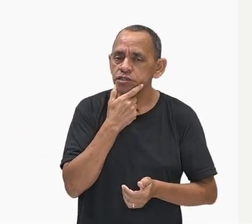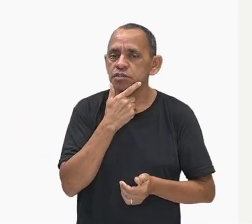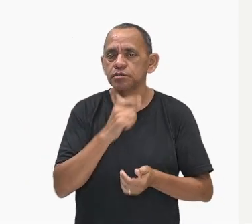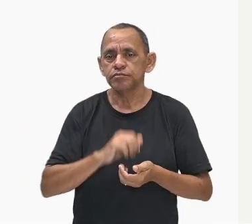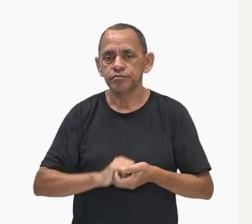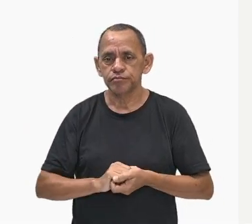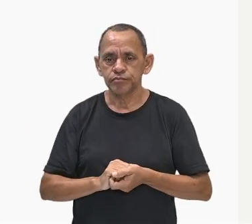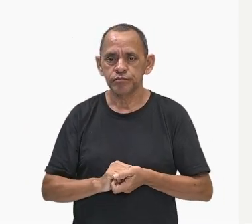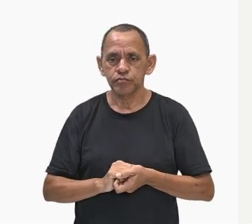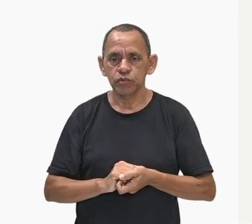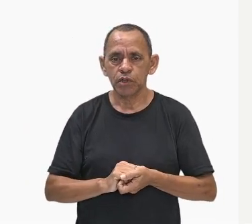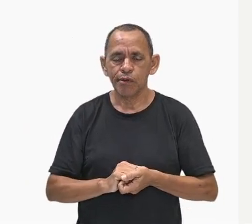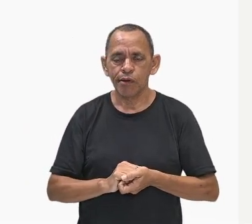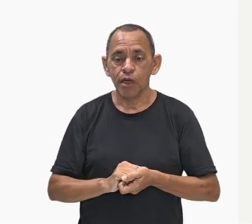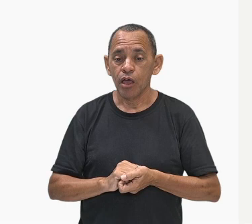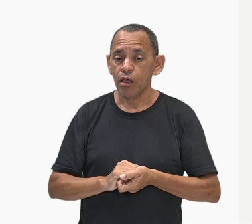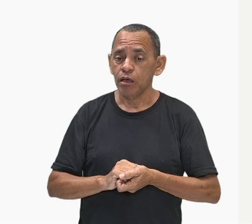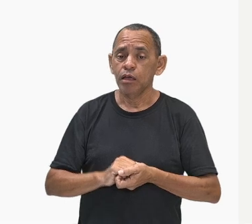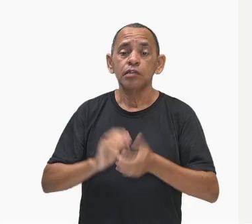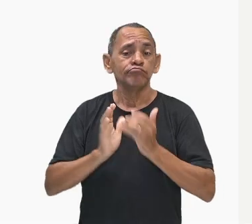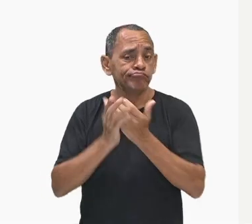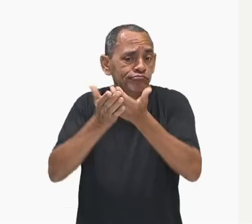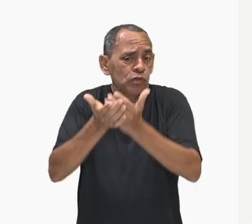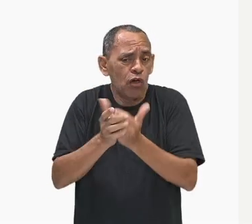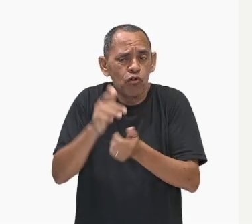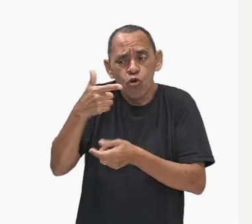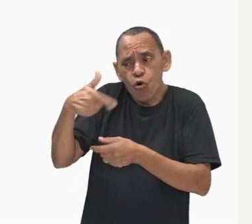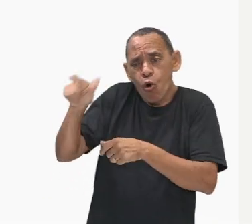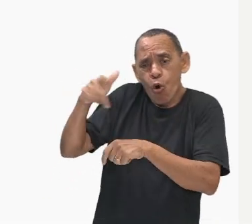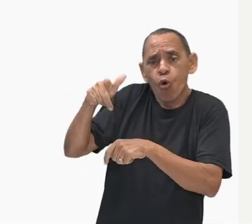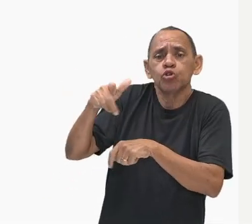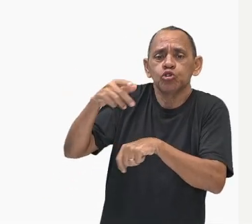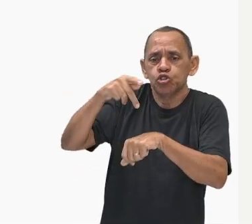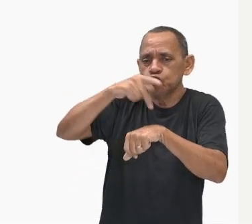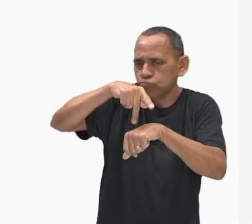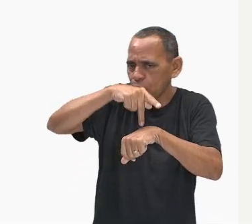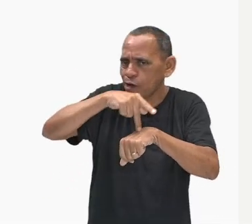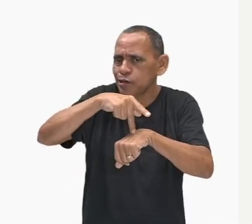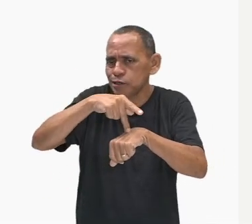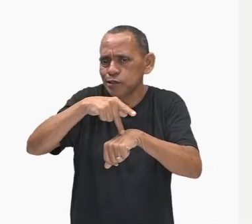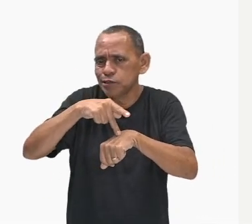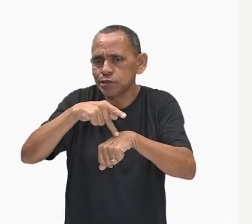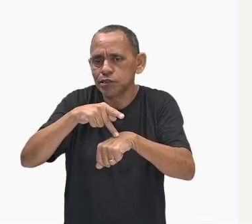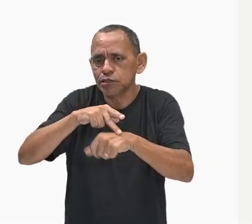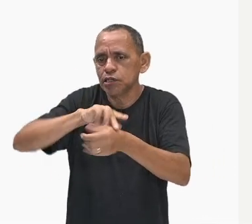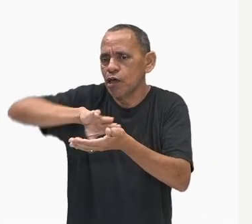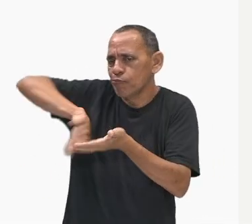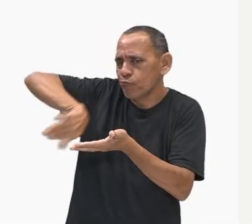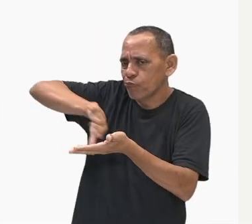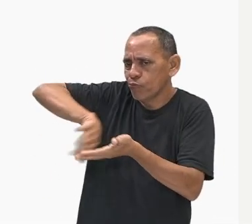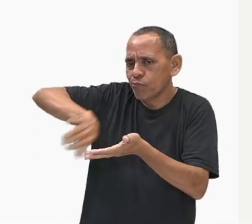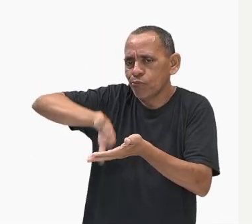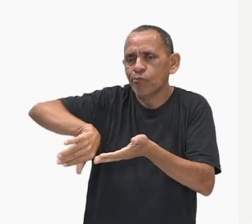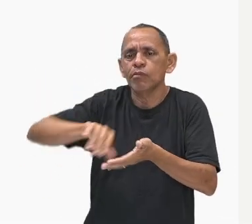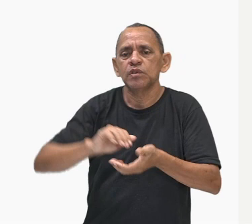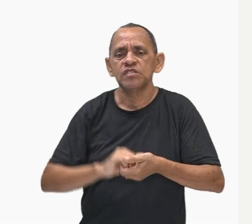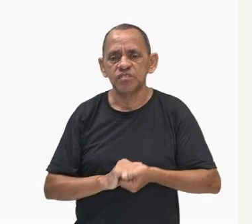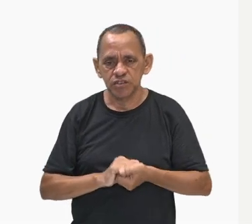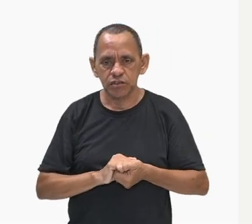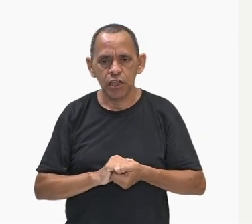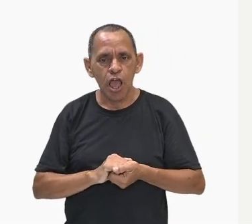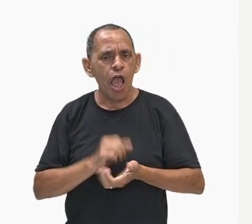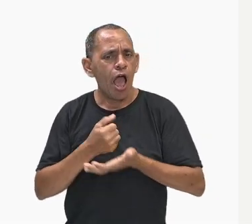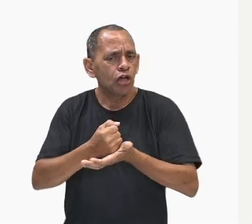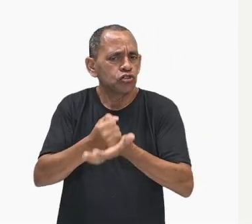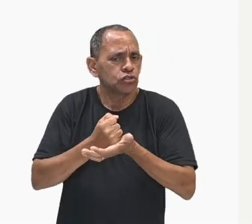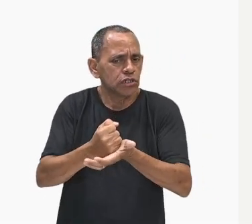dispensava navios de outras nacionalidades e fomentava a indústria naval interna. Os atos de